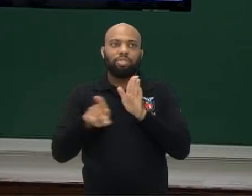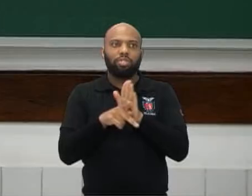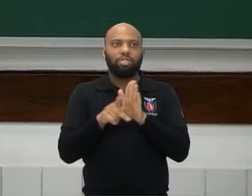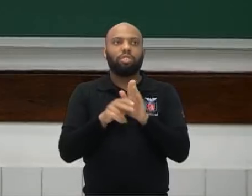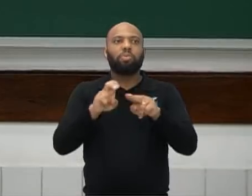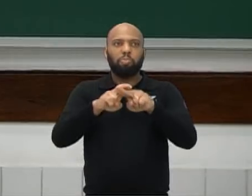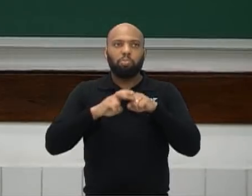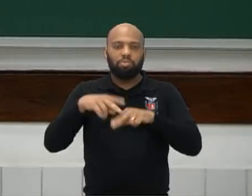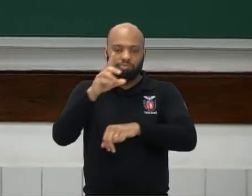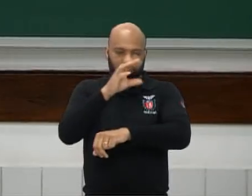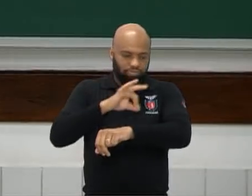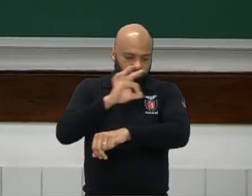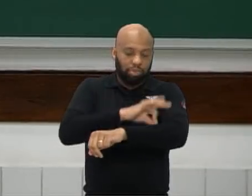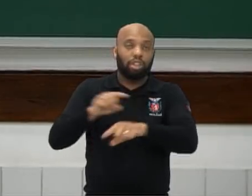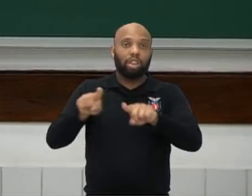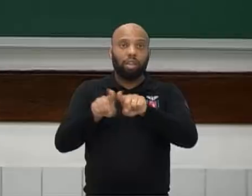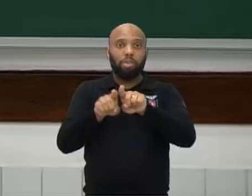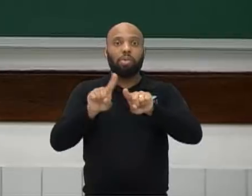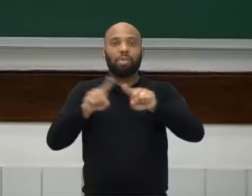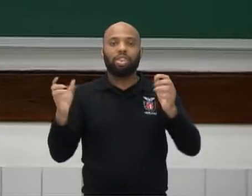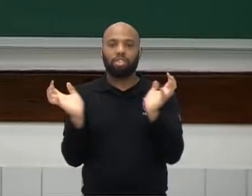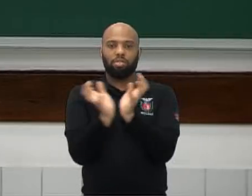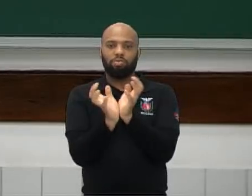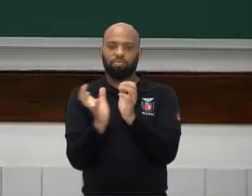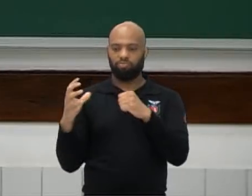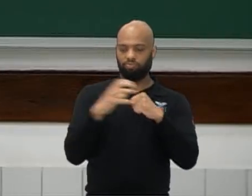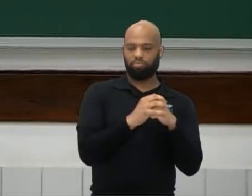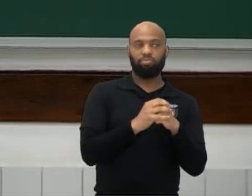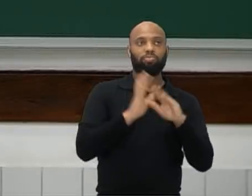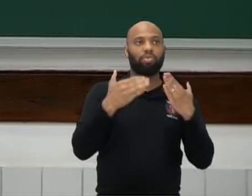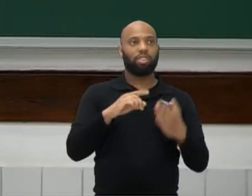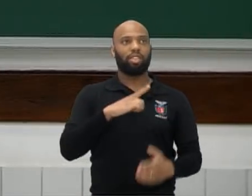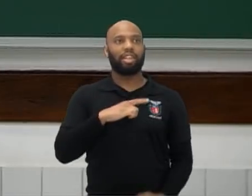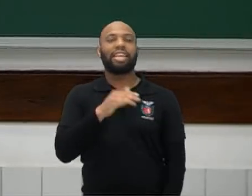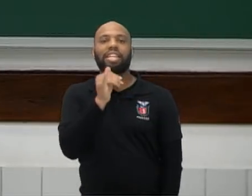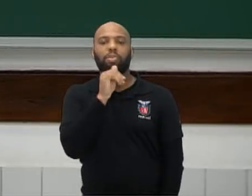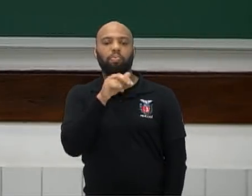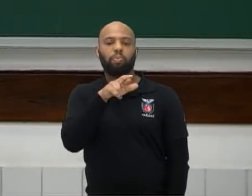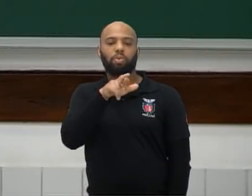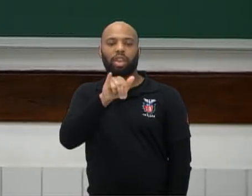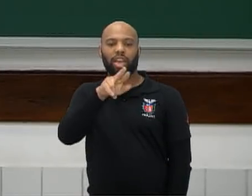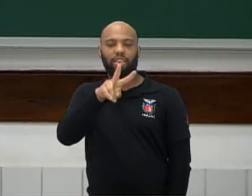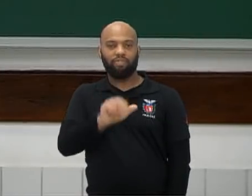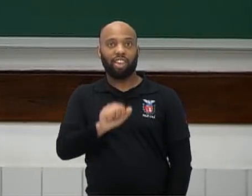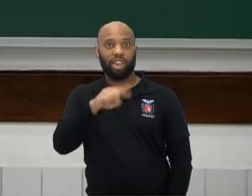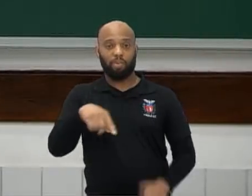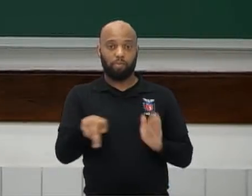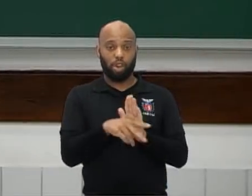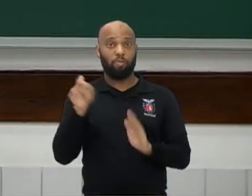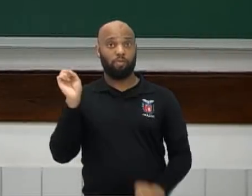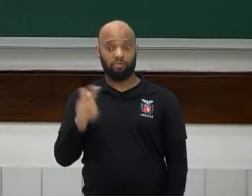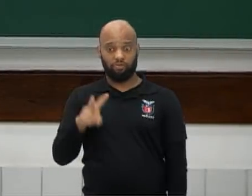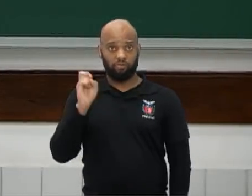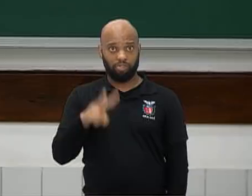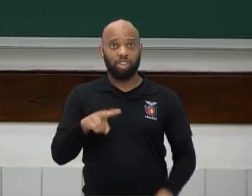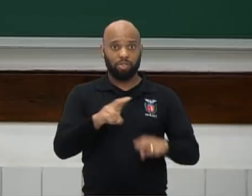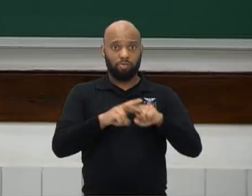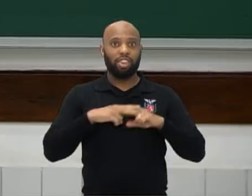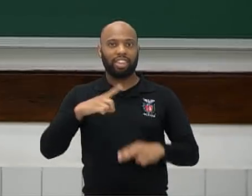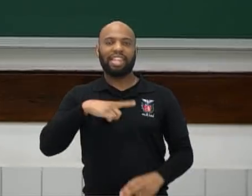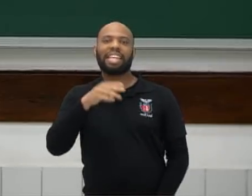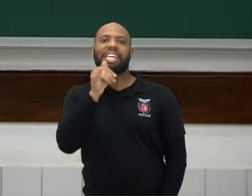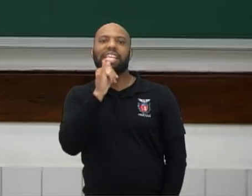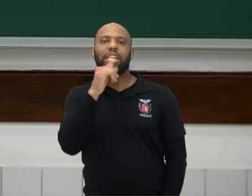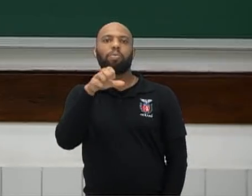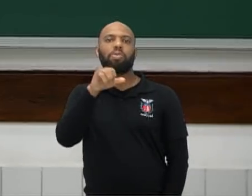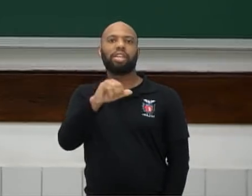vamos fazer algumas observações aqui. A raiva, pessoal, ela é uma doença viral causada pela